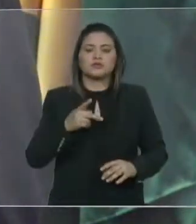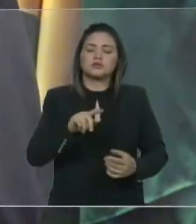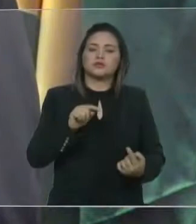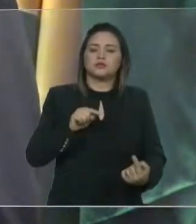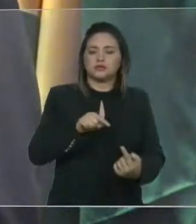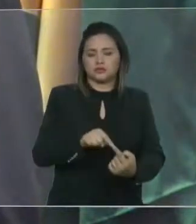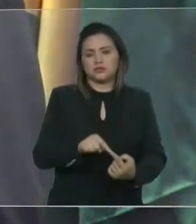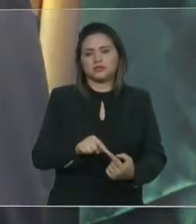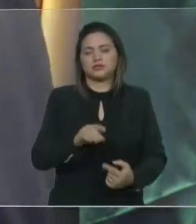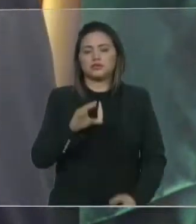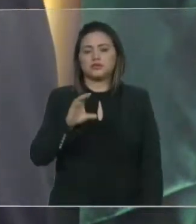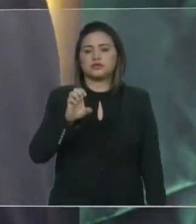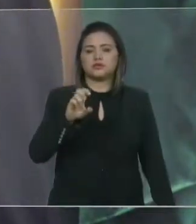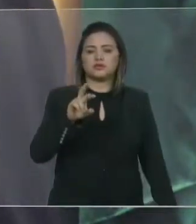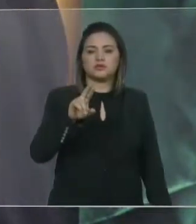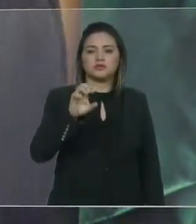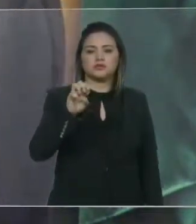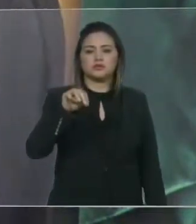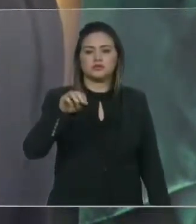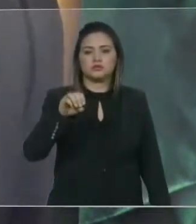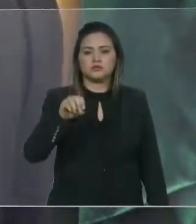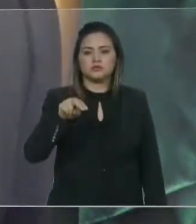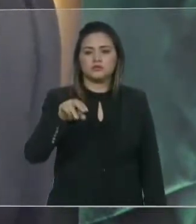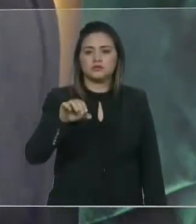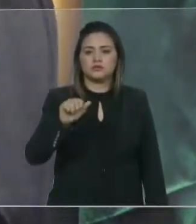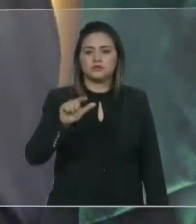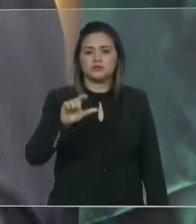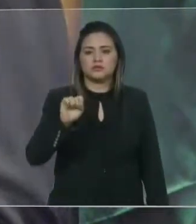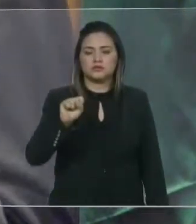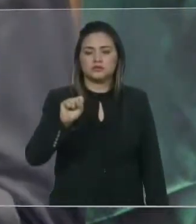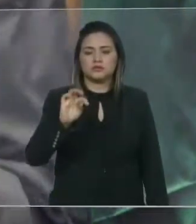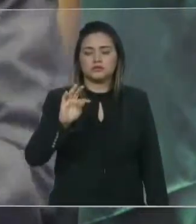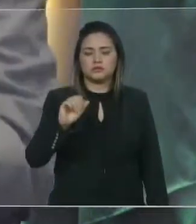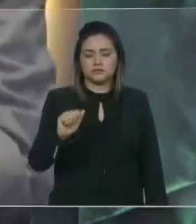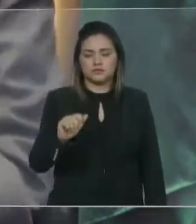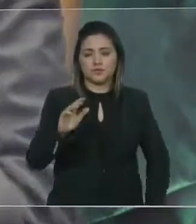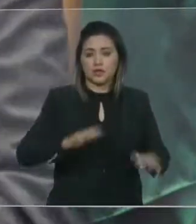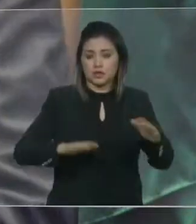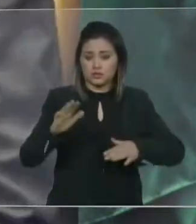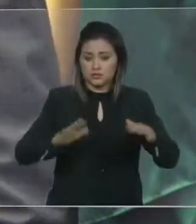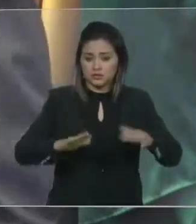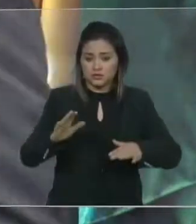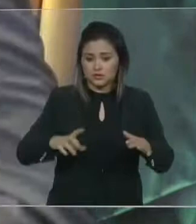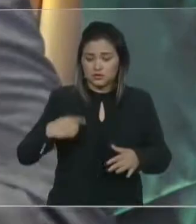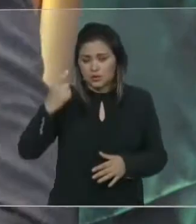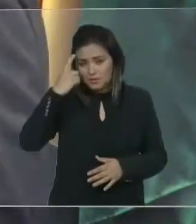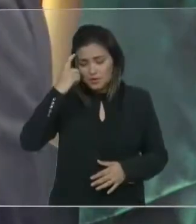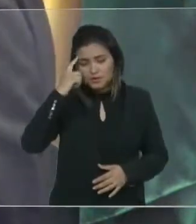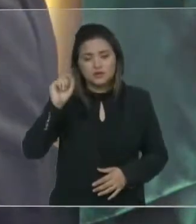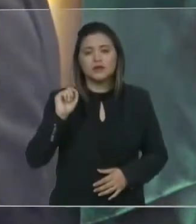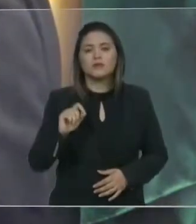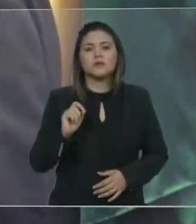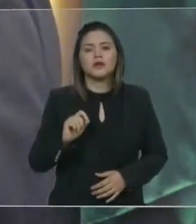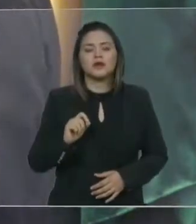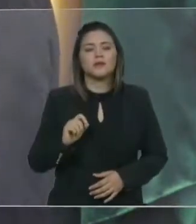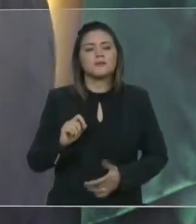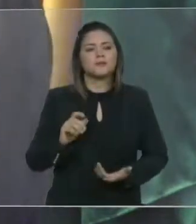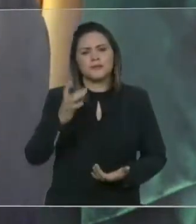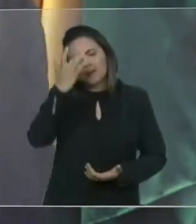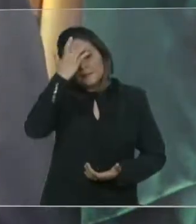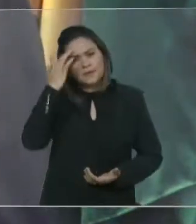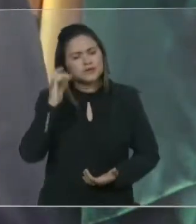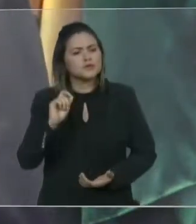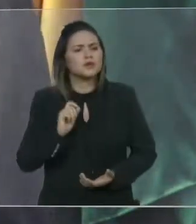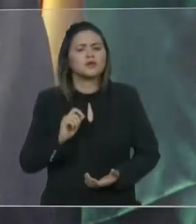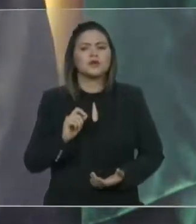O cerimonialista, que às vezes nós imaginamos só aquelas pessoas que carregam de um lado para o outro um microfone nas costas e